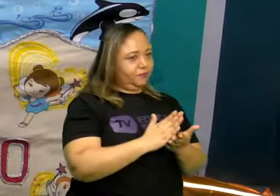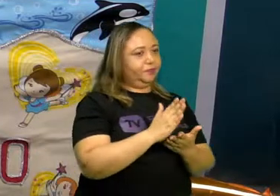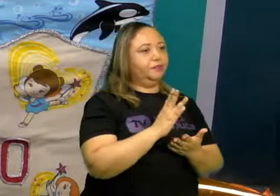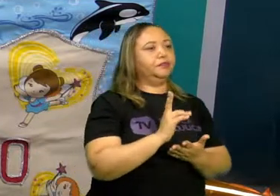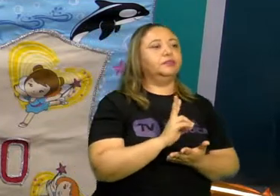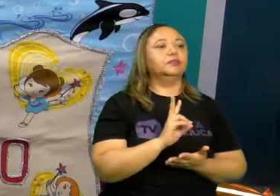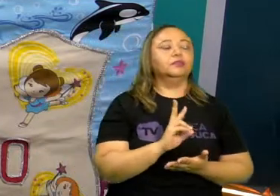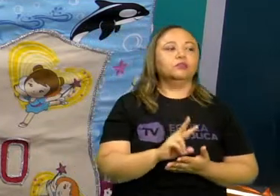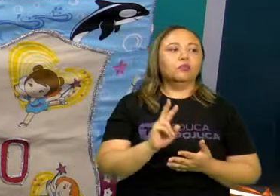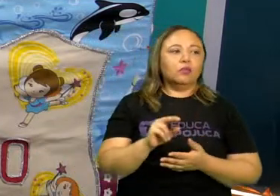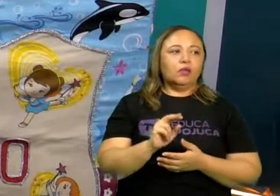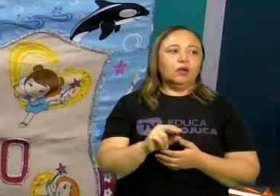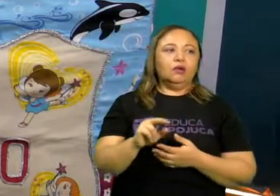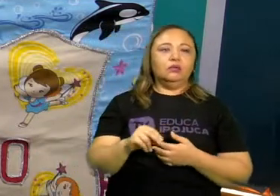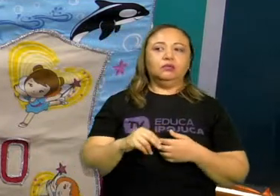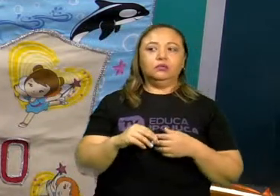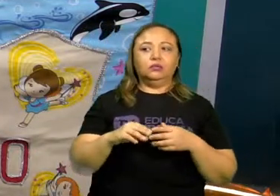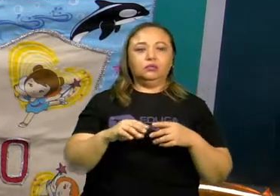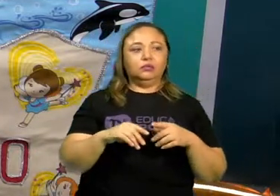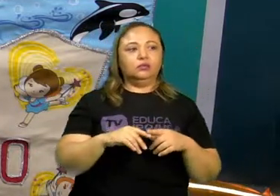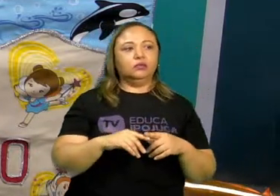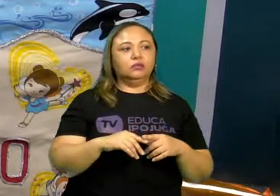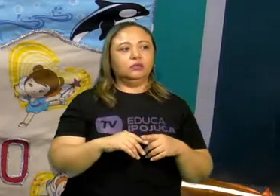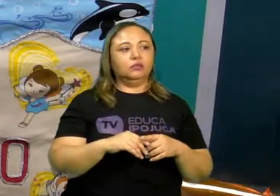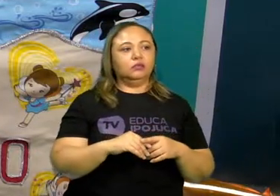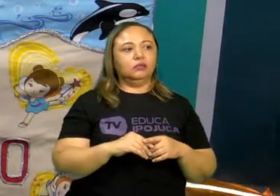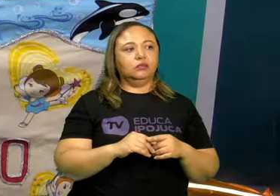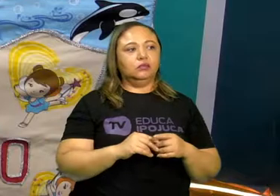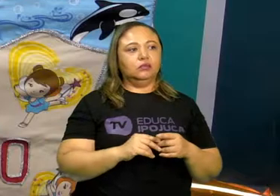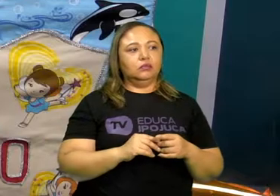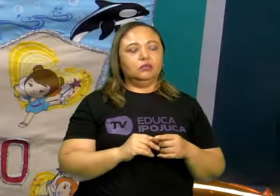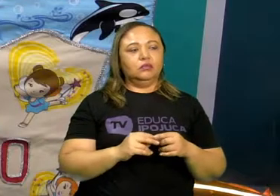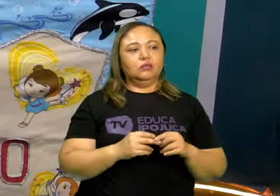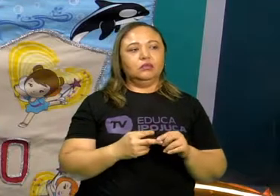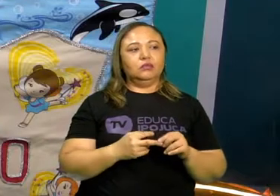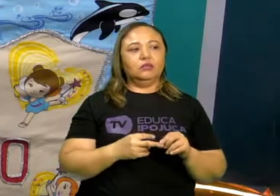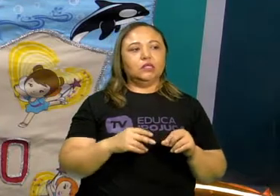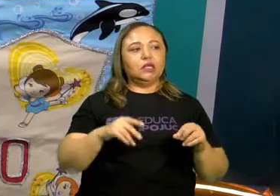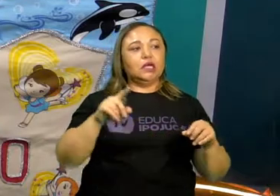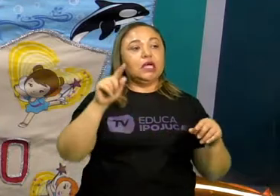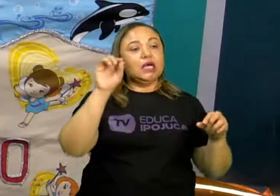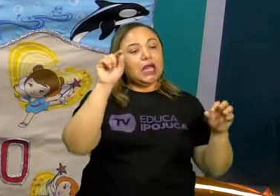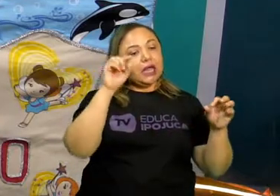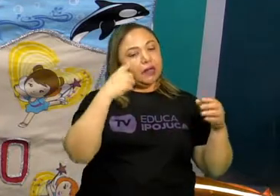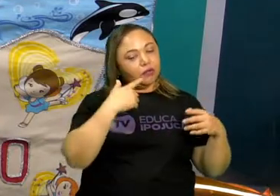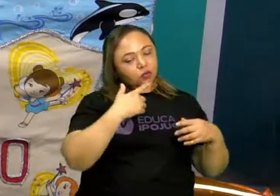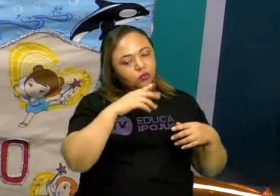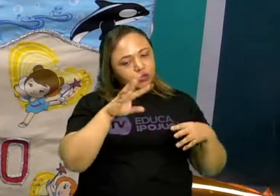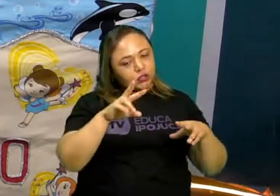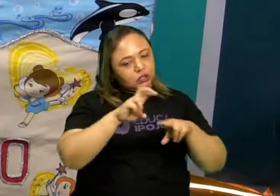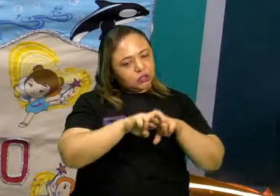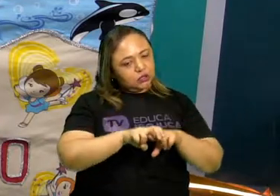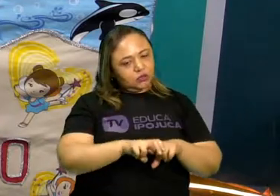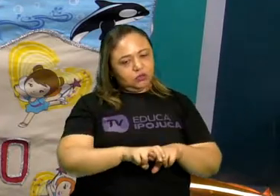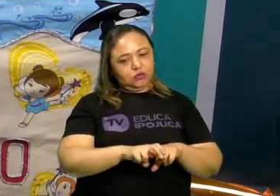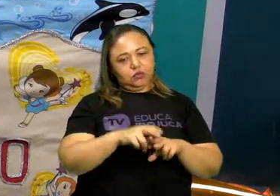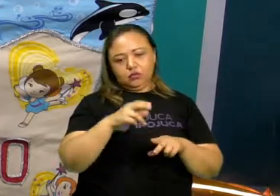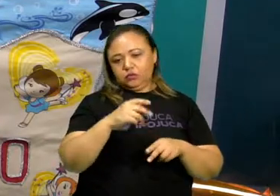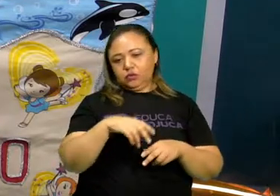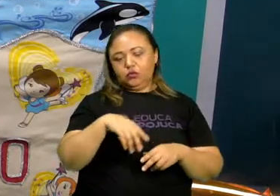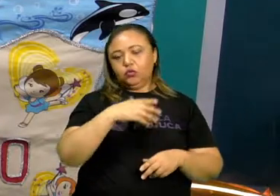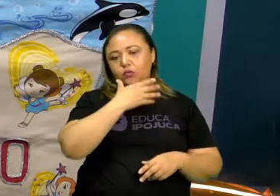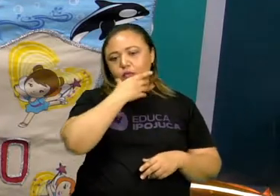certo? Pronto, deixa pra dormir depois, eu tá certo? Eu comi a papa. Tá bom. Então, criança, ela sentou na cadeira do papai